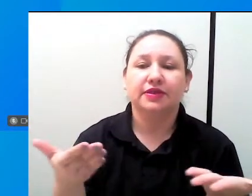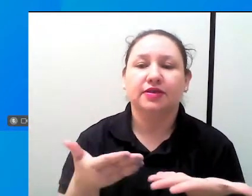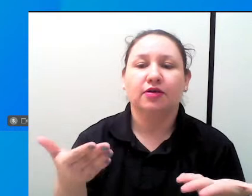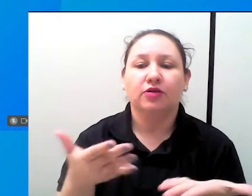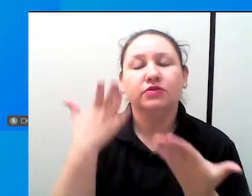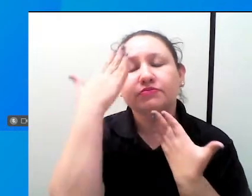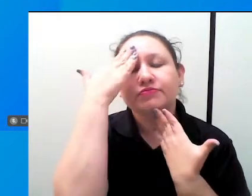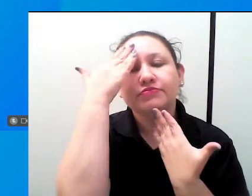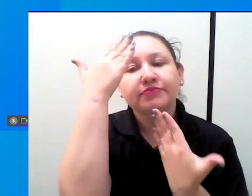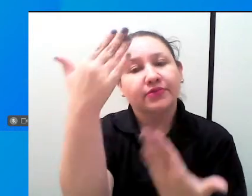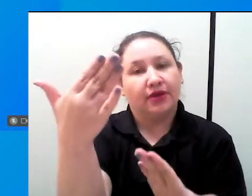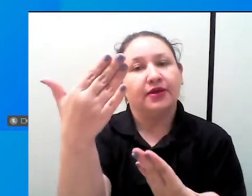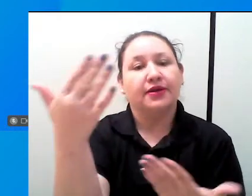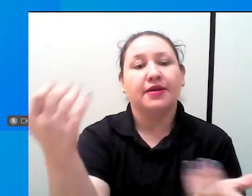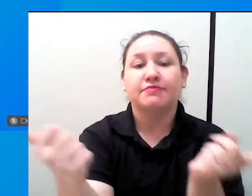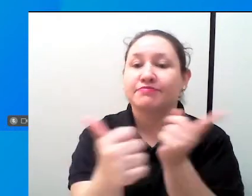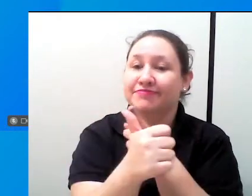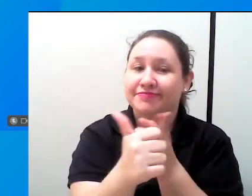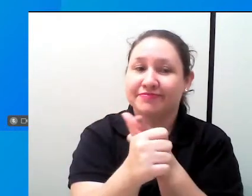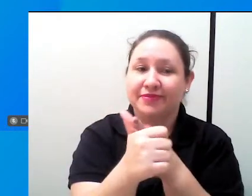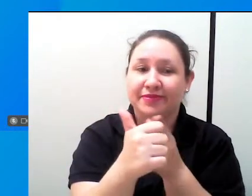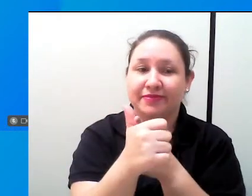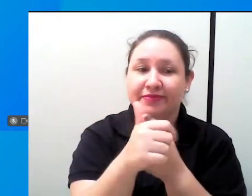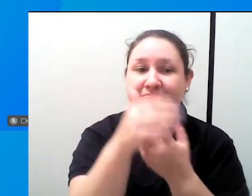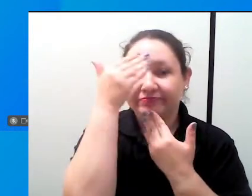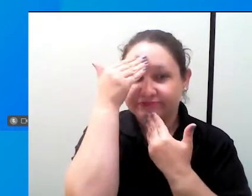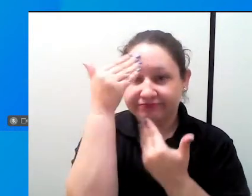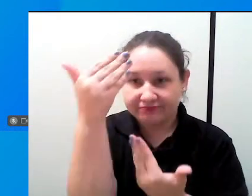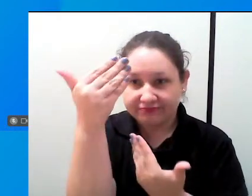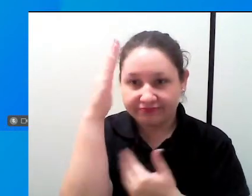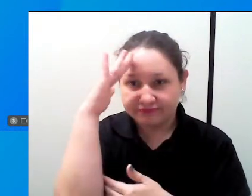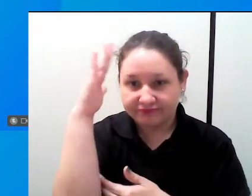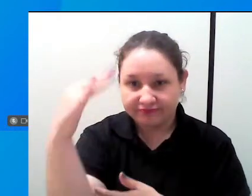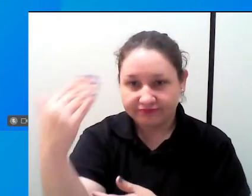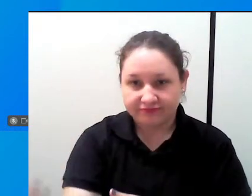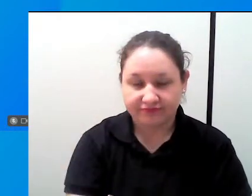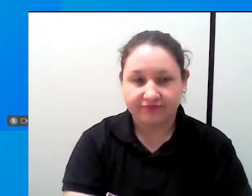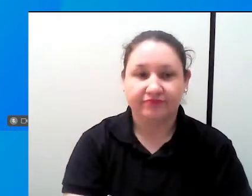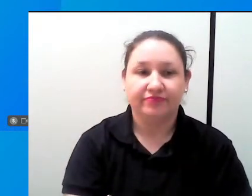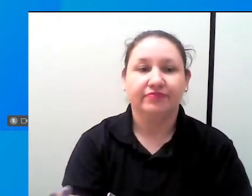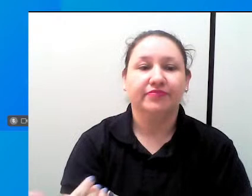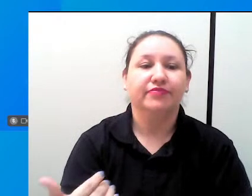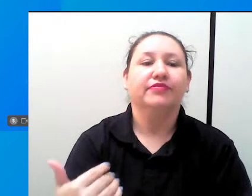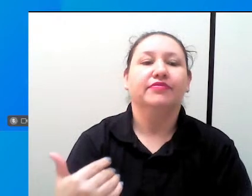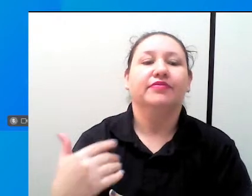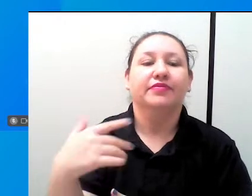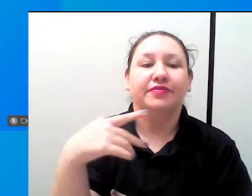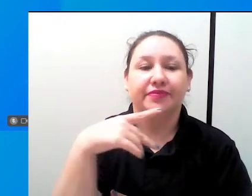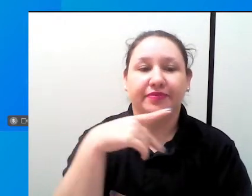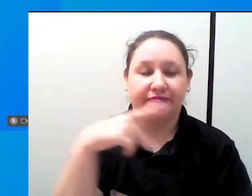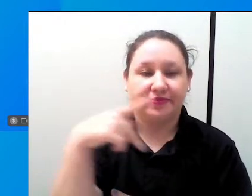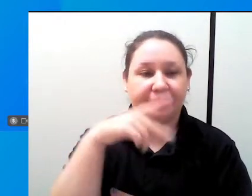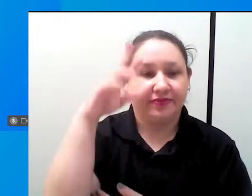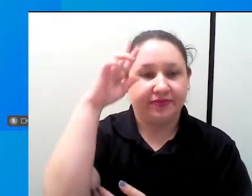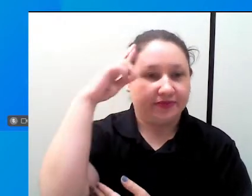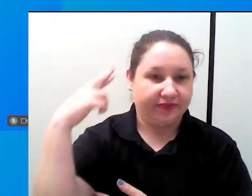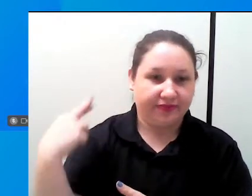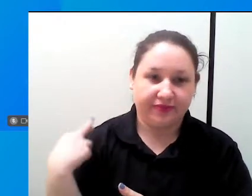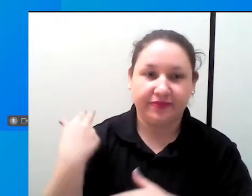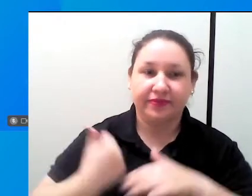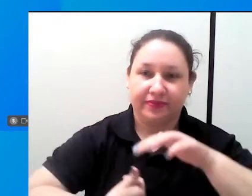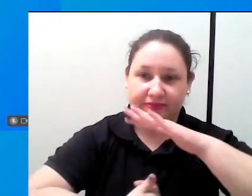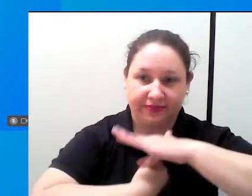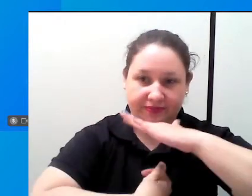cumprimentando a nossa magnífica reitora, professora Rosana Cavalcante dos Santos, grande entusiasta das